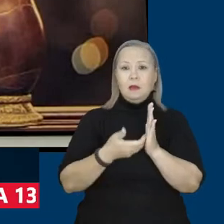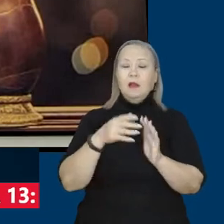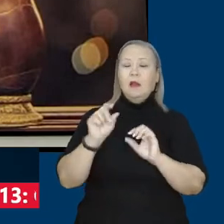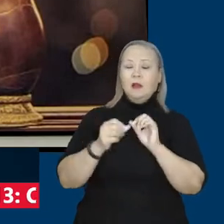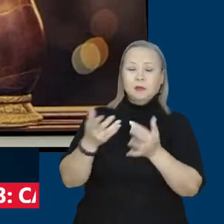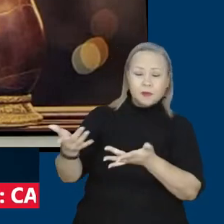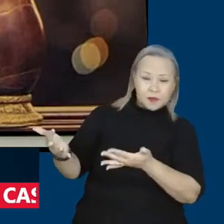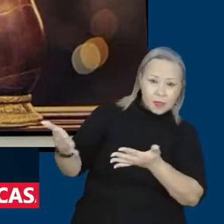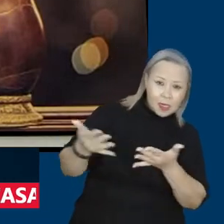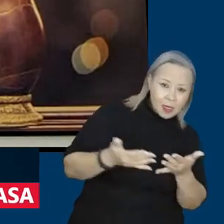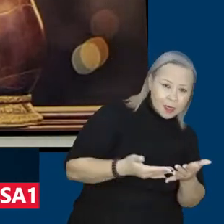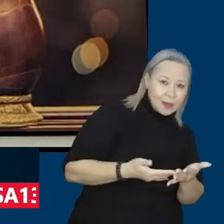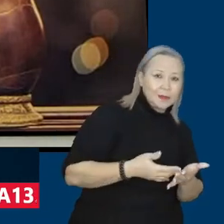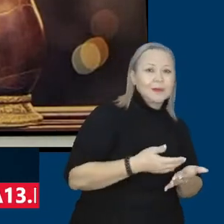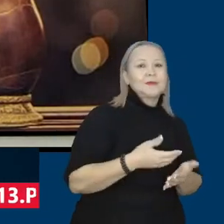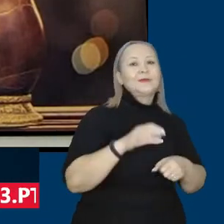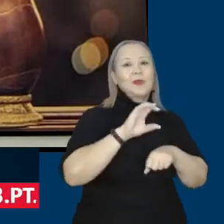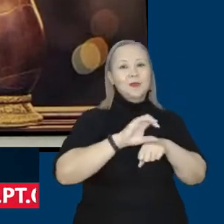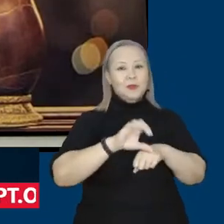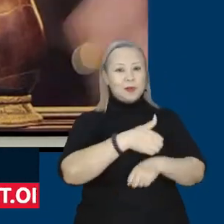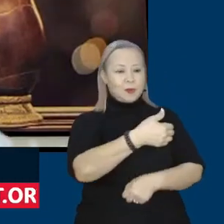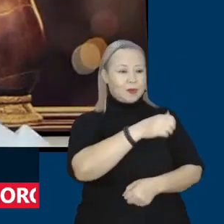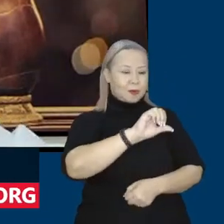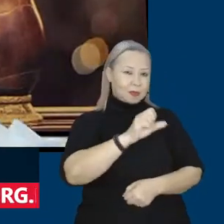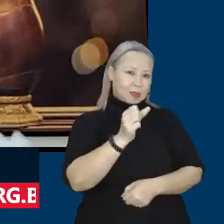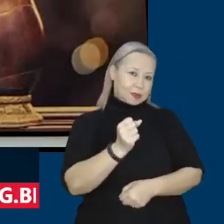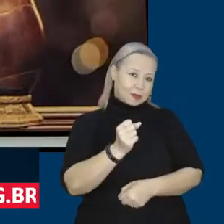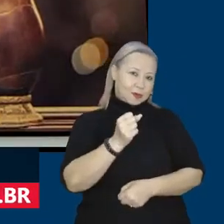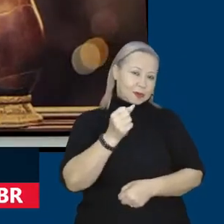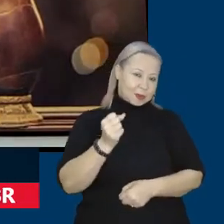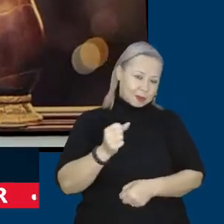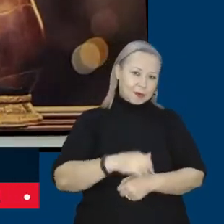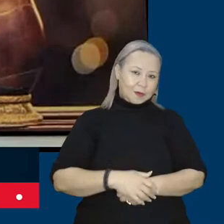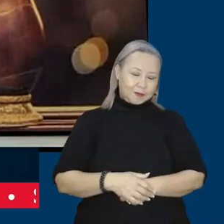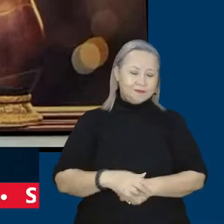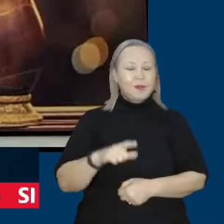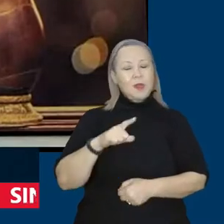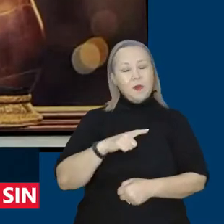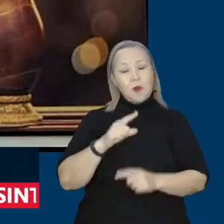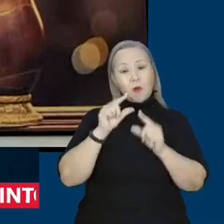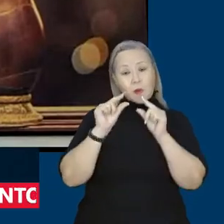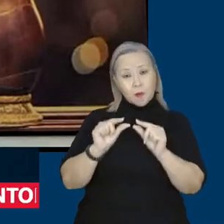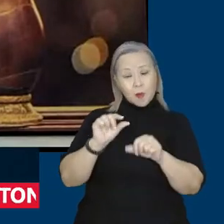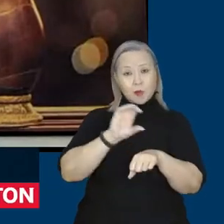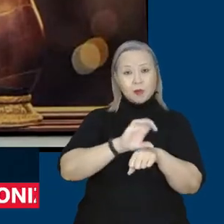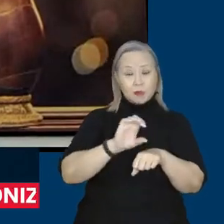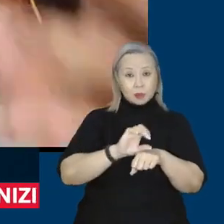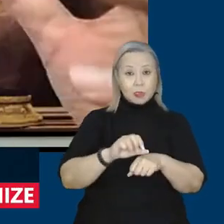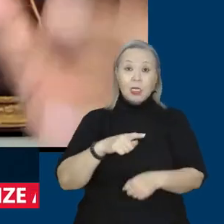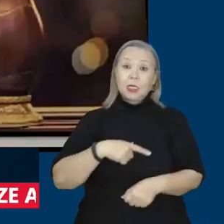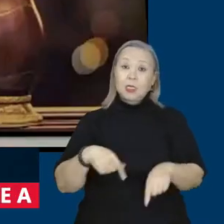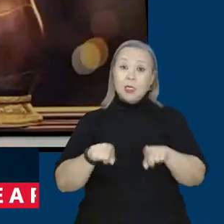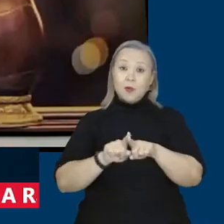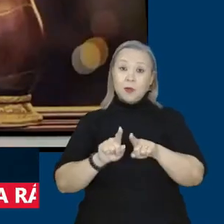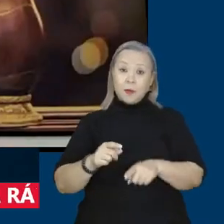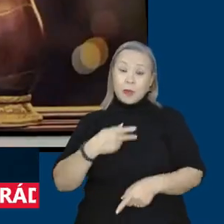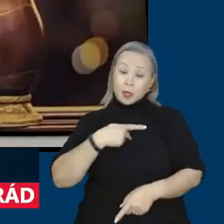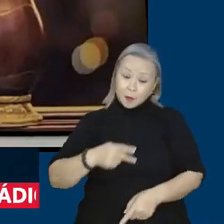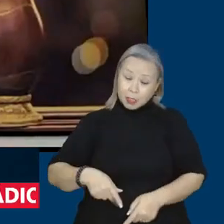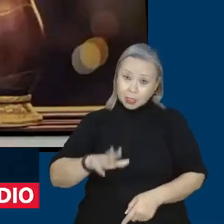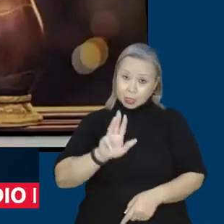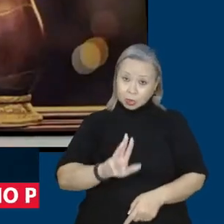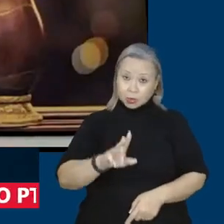vieram ainda da constituinte plena atividade Claro que vamos ter um construintente que é o presidente Lula comandando